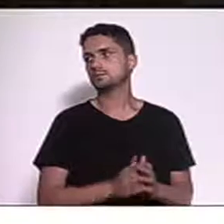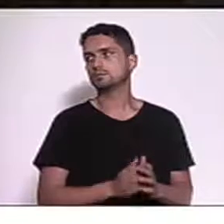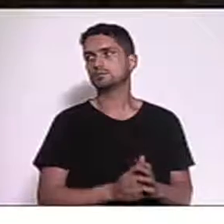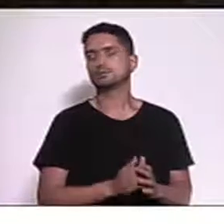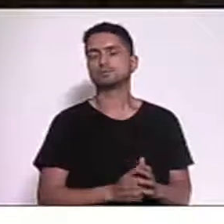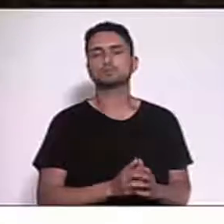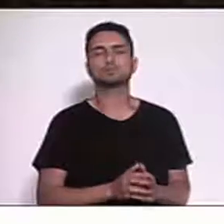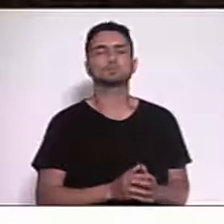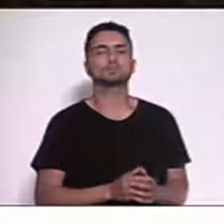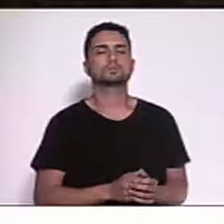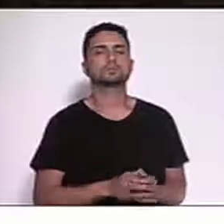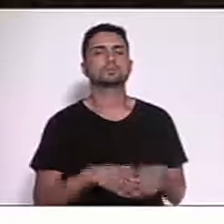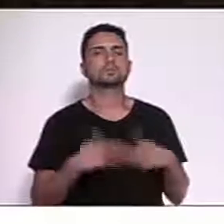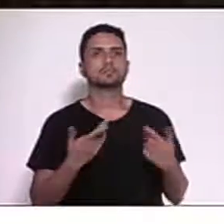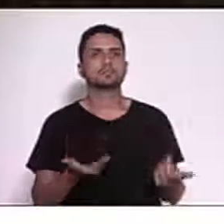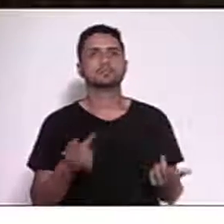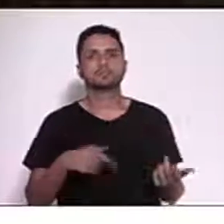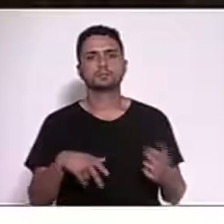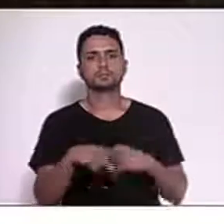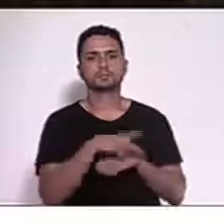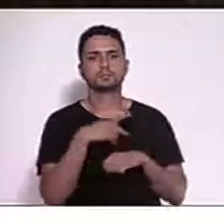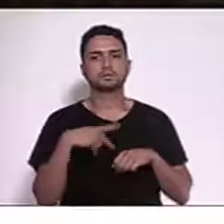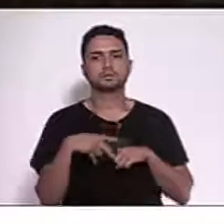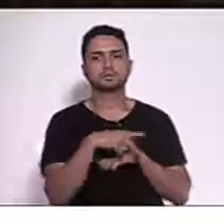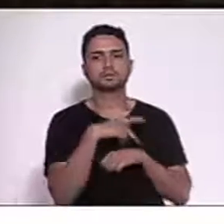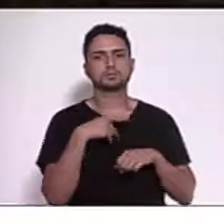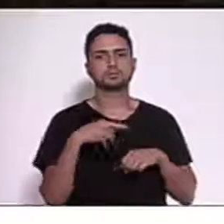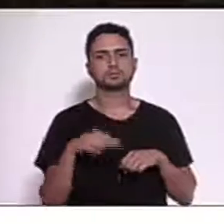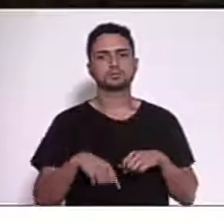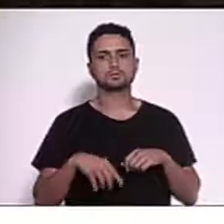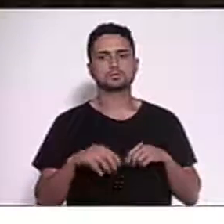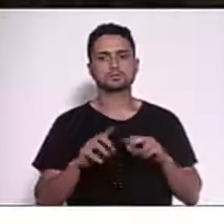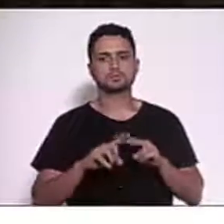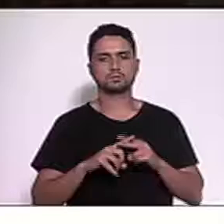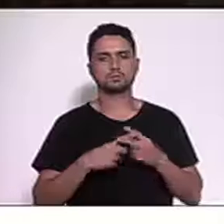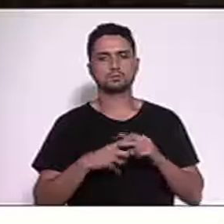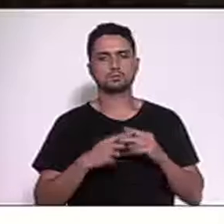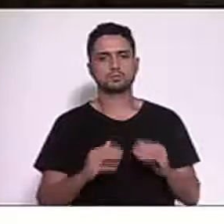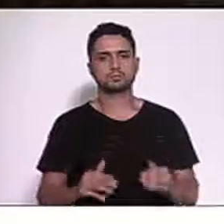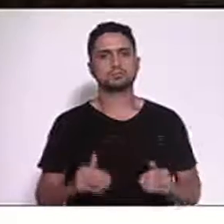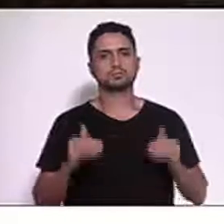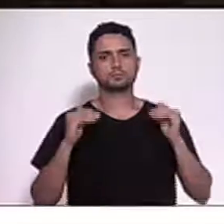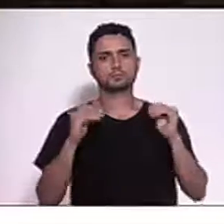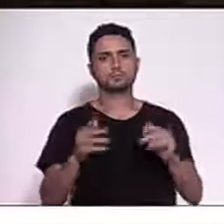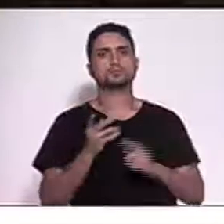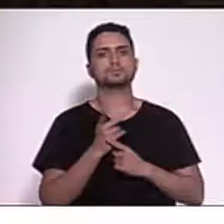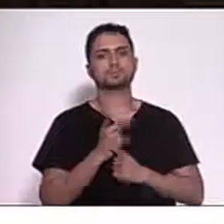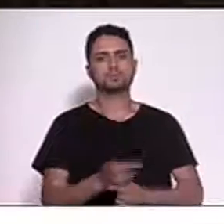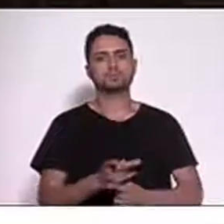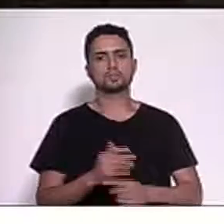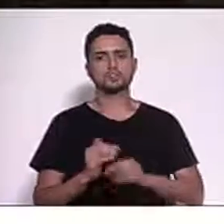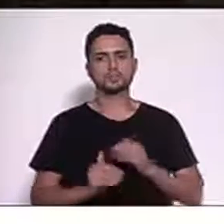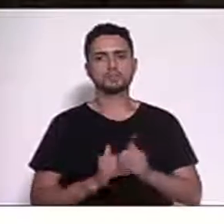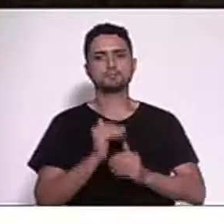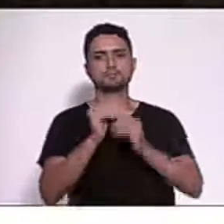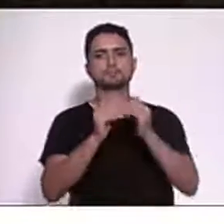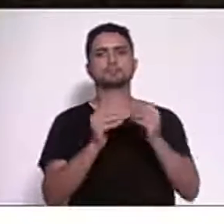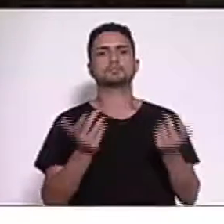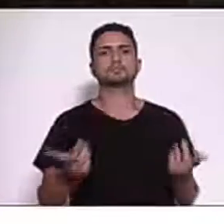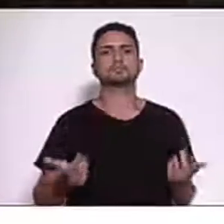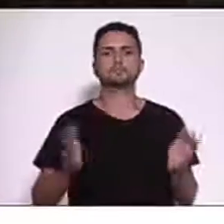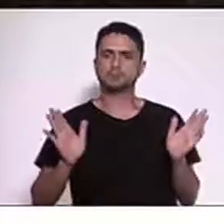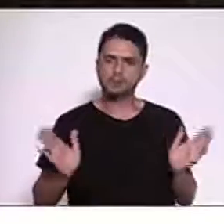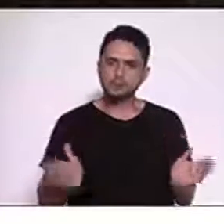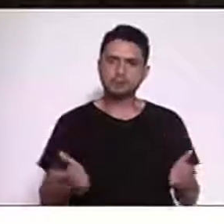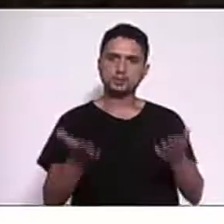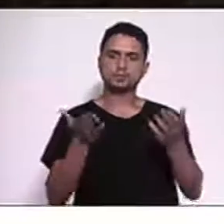no devido lugar da busca do desenvolvimento para atender